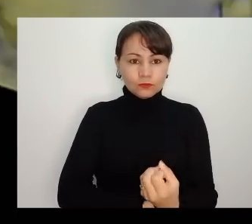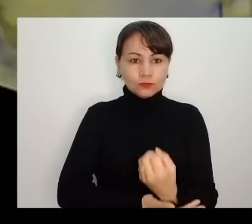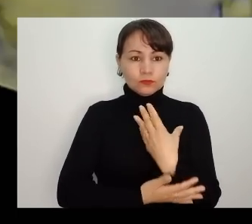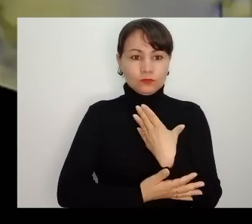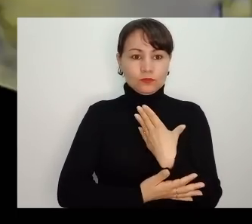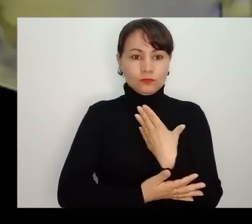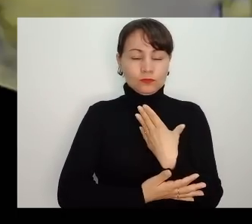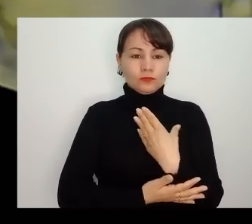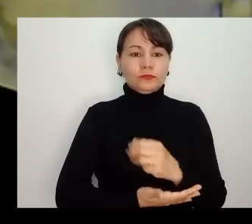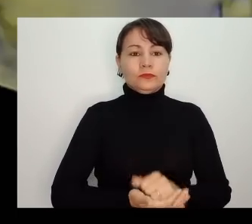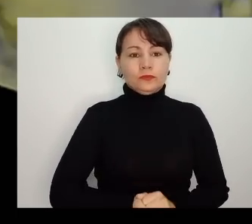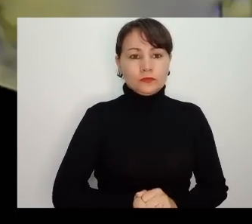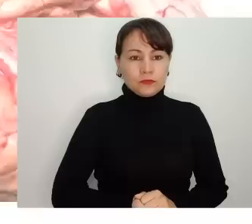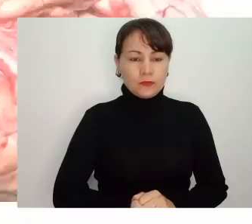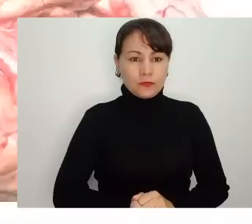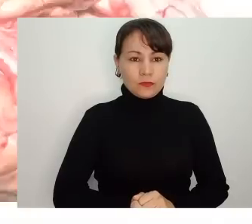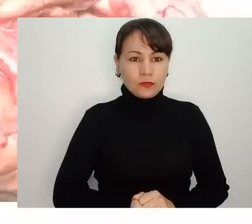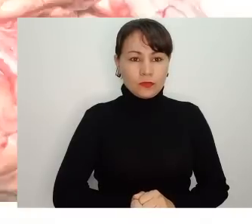multipessoal.